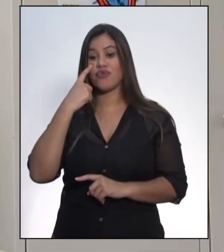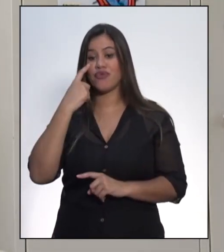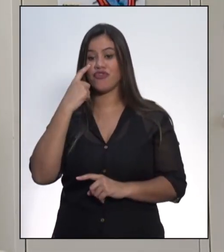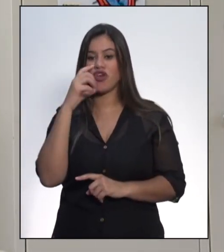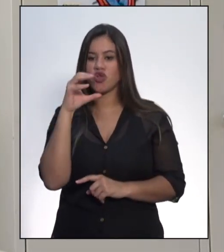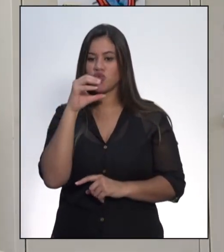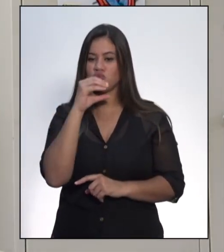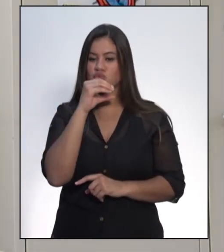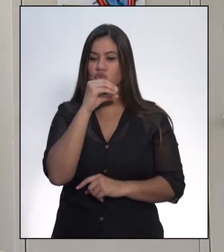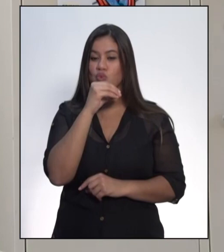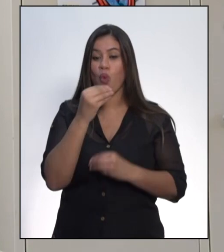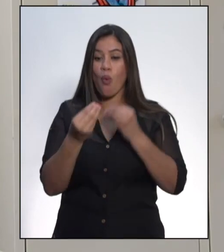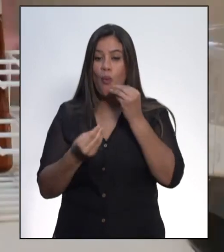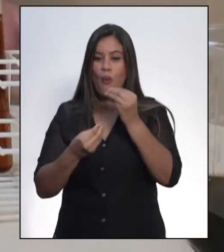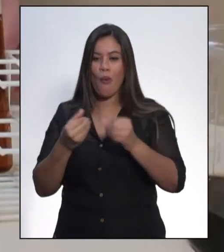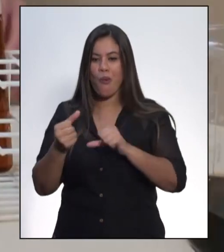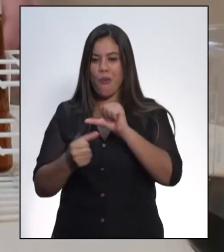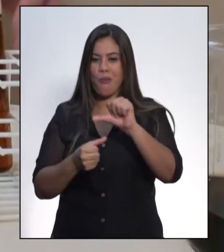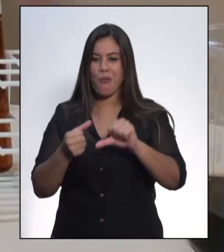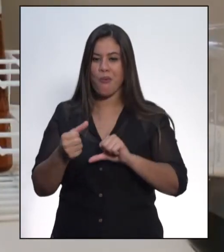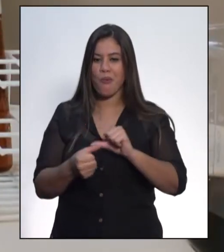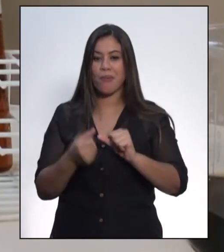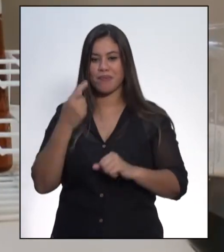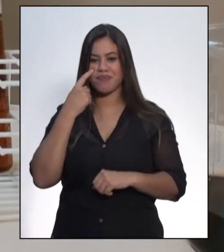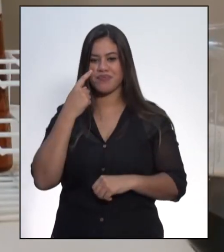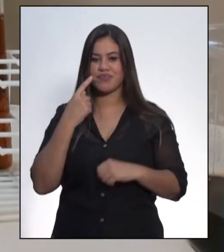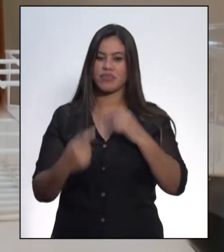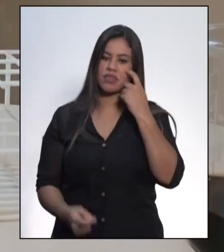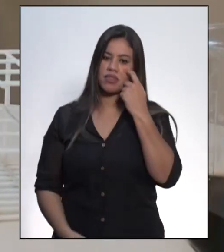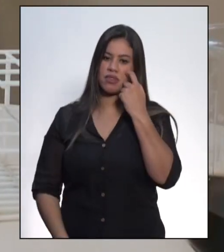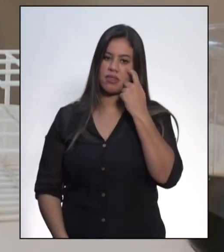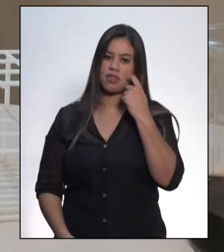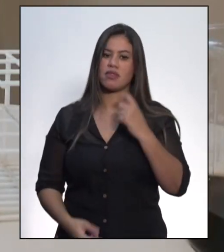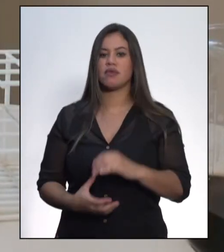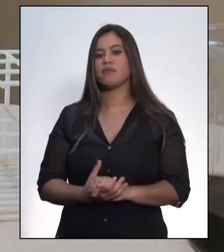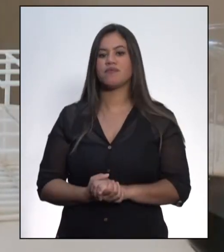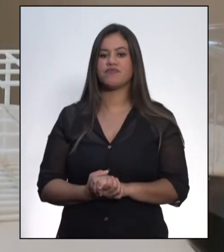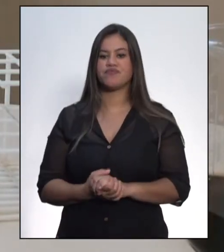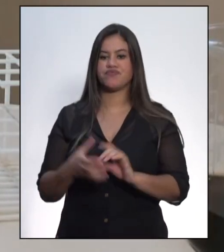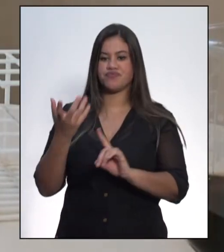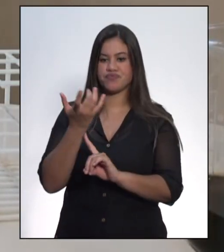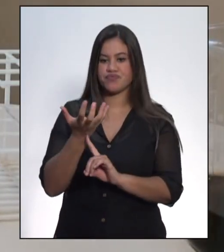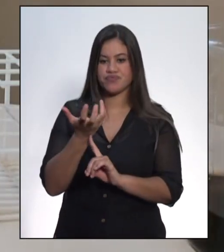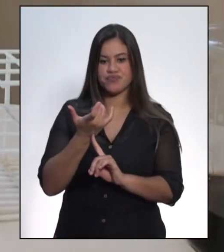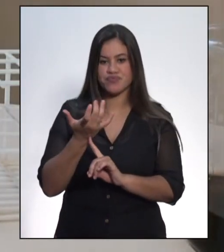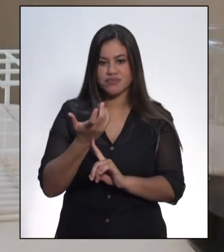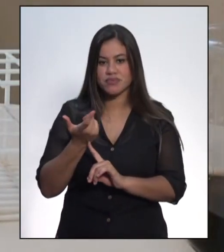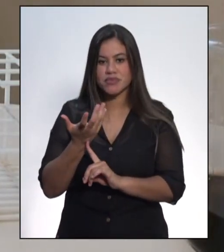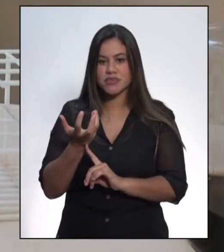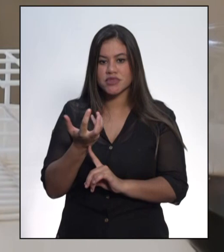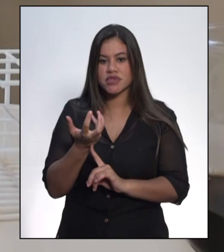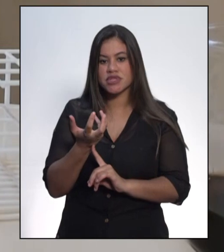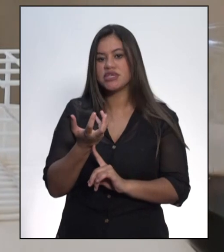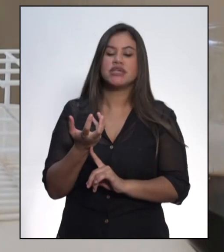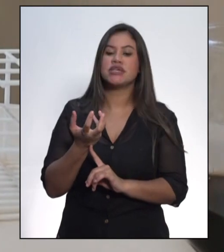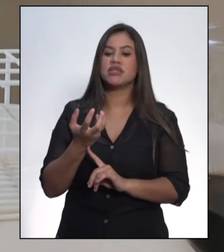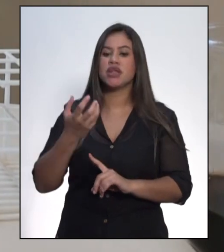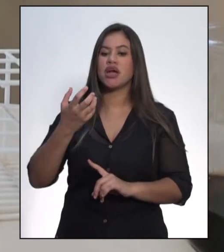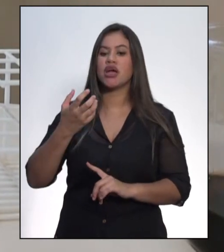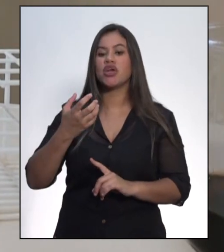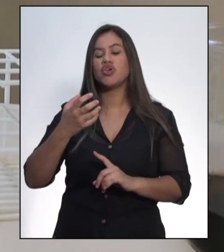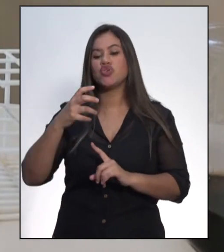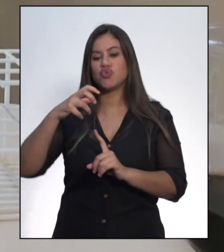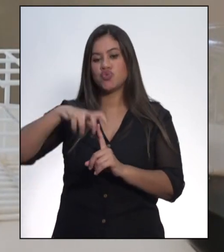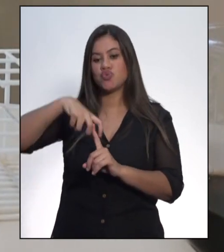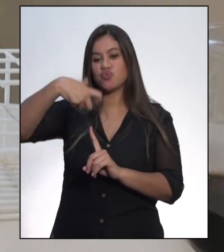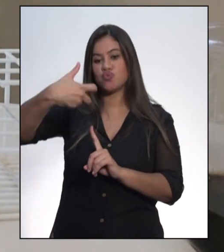observar aí o que acontece com ele. Então, eu tenho aqui minha lamparina e o meu refrigerante. Eu vou submeter ele a aquecimento. Se a